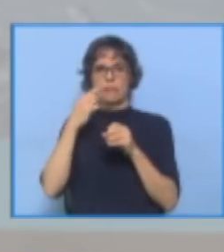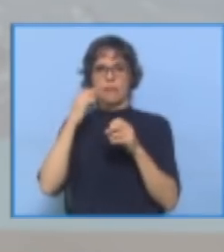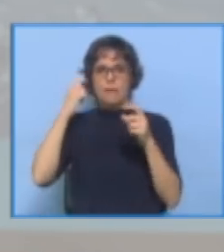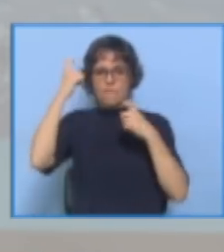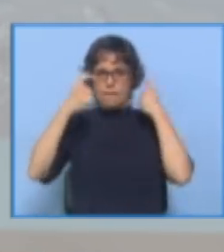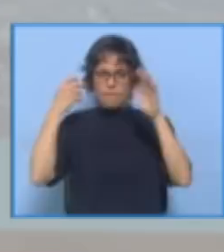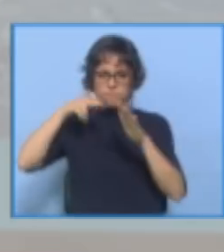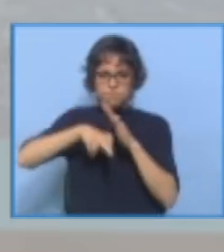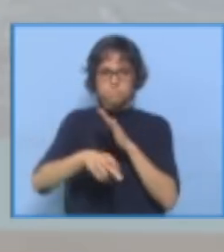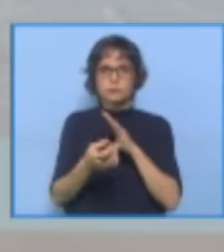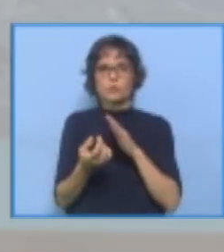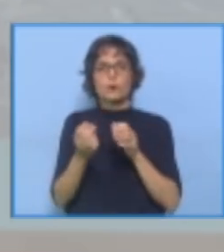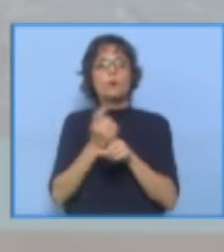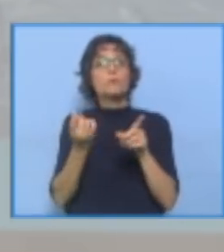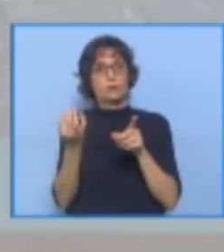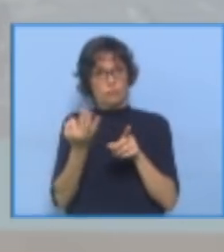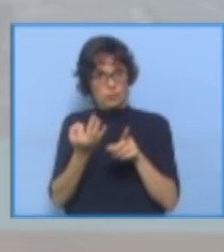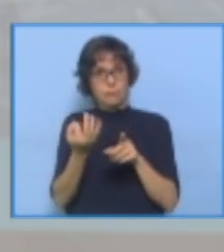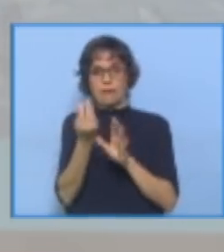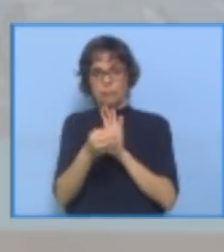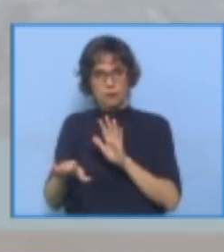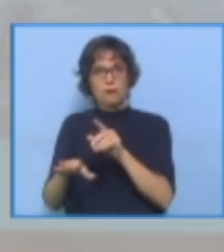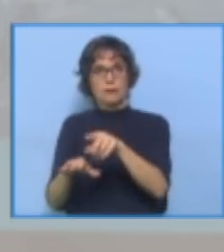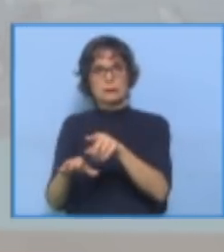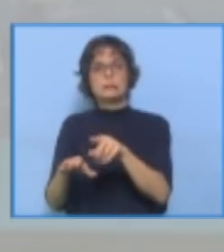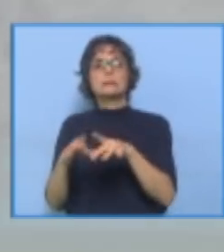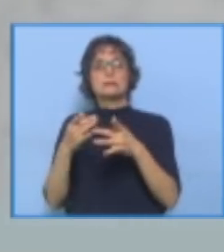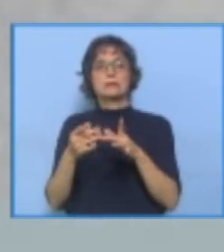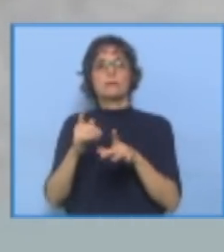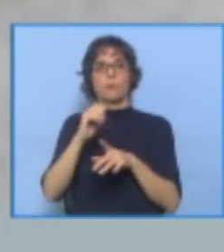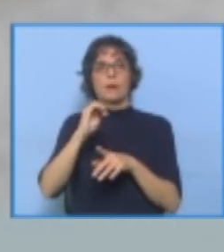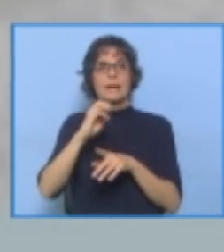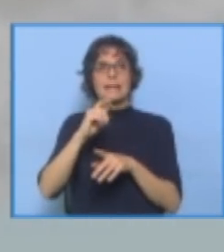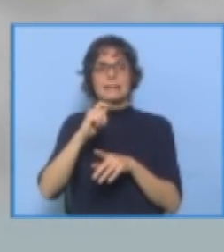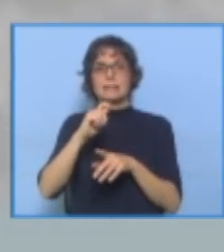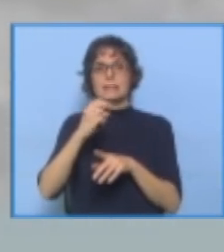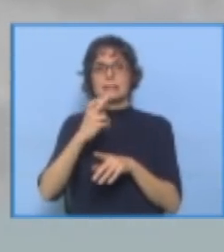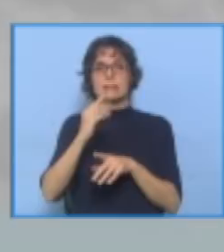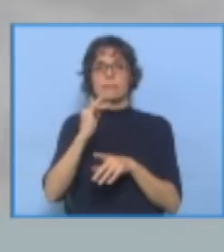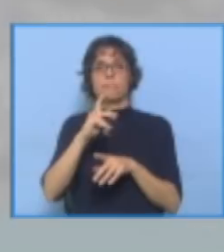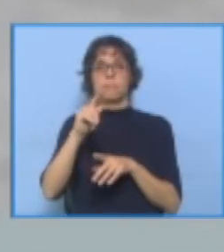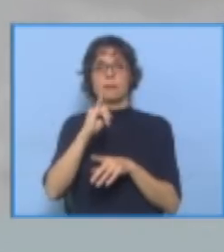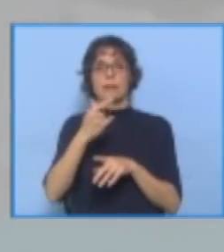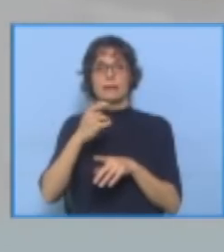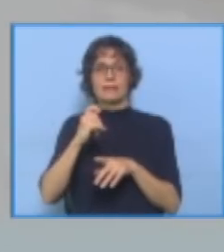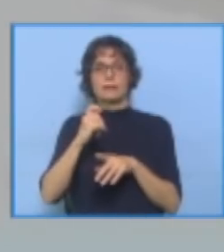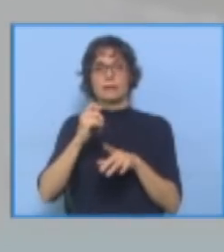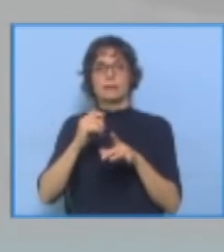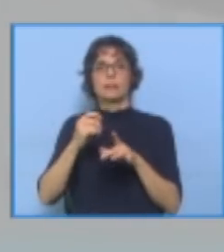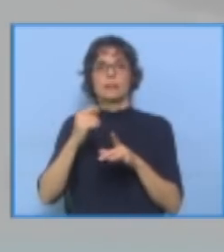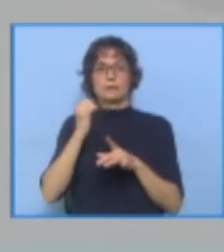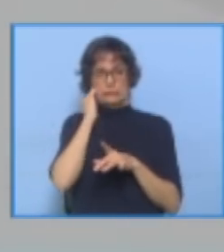essa criança que teve uma encefalite aguda e, portanto, ficou para o resto da vida sem uso da razão, não